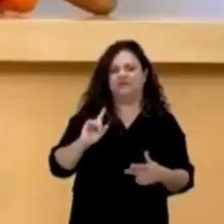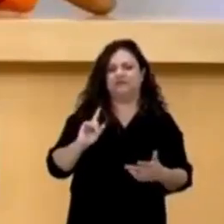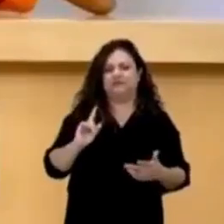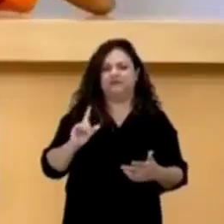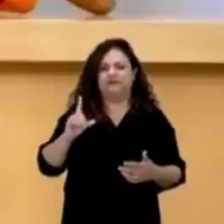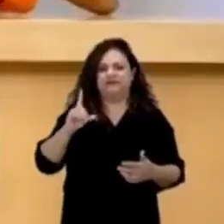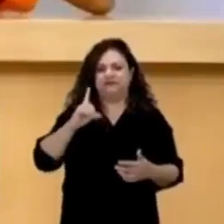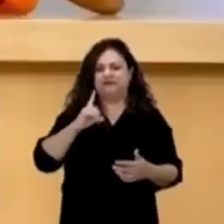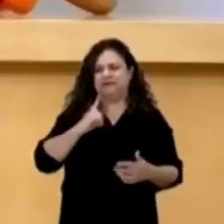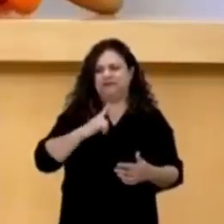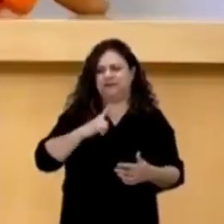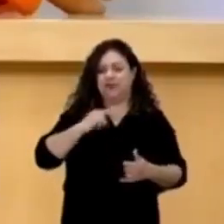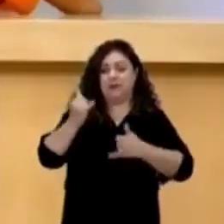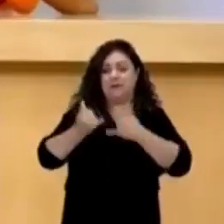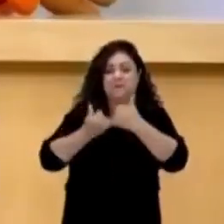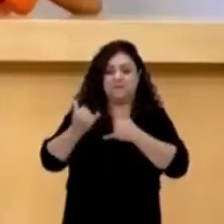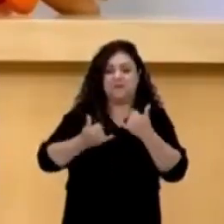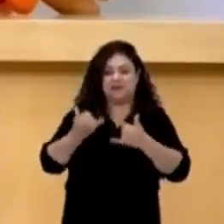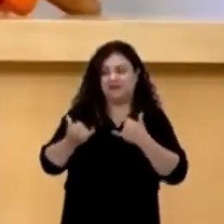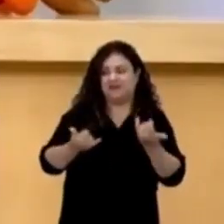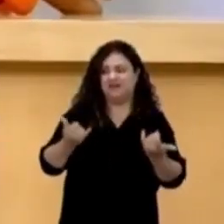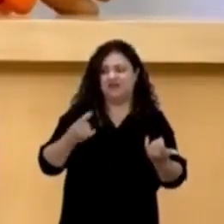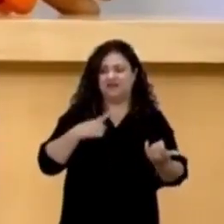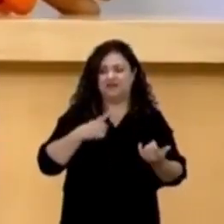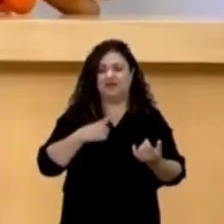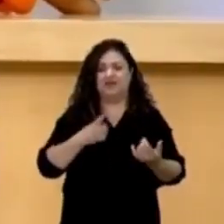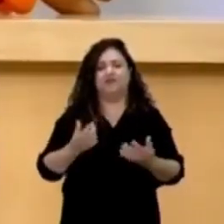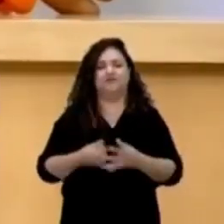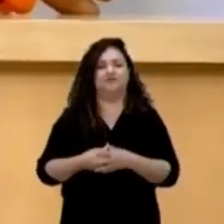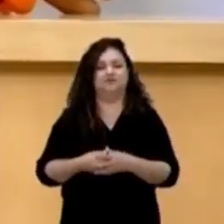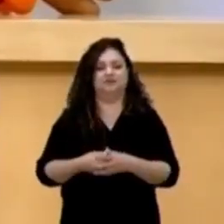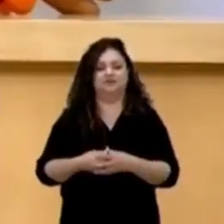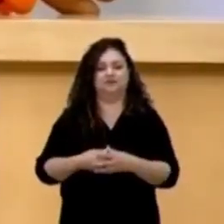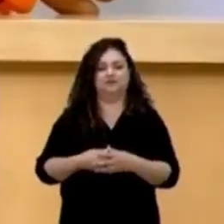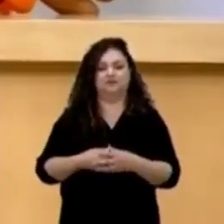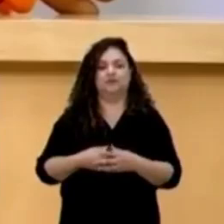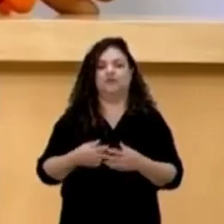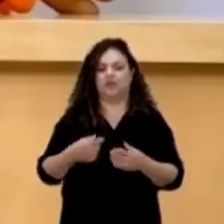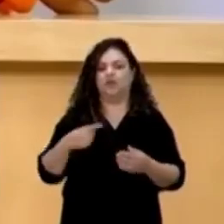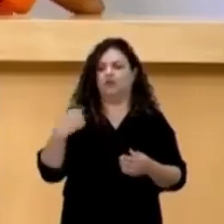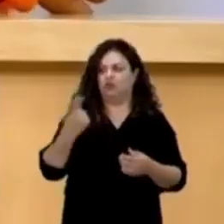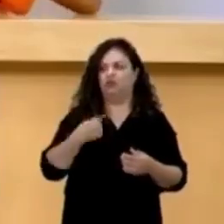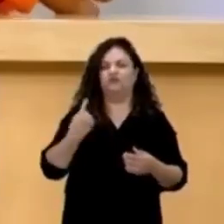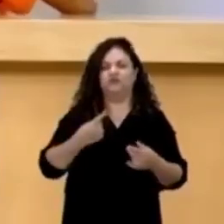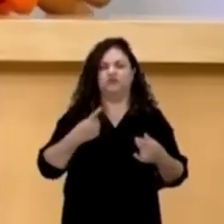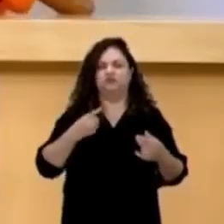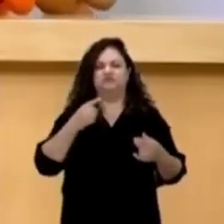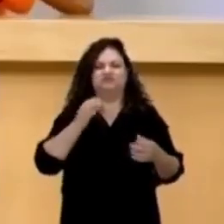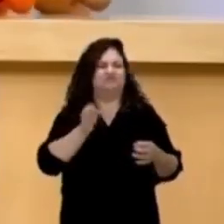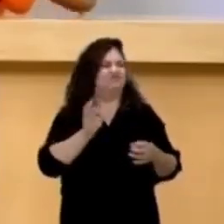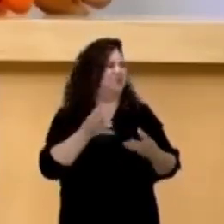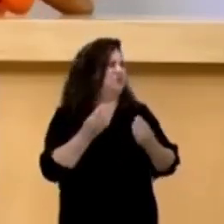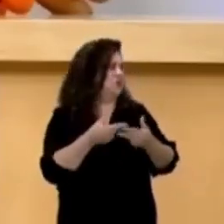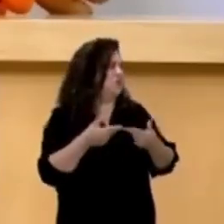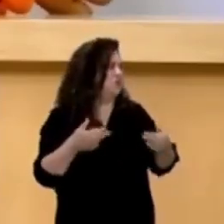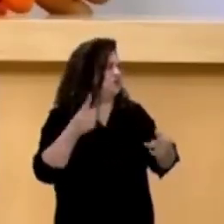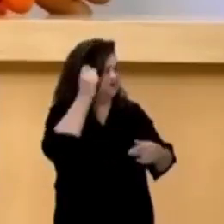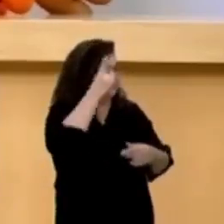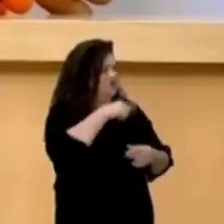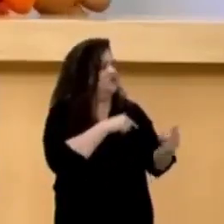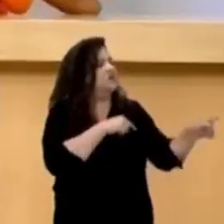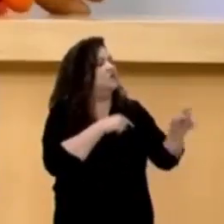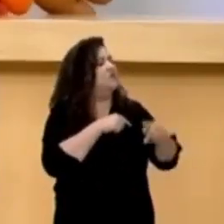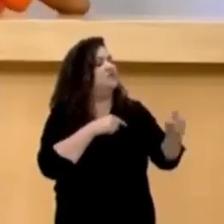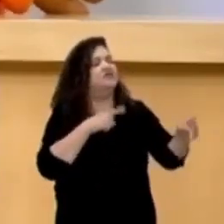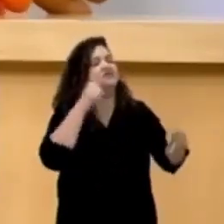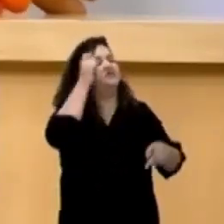com o fantoche, vocês acreditam nisso? Nossa! Eu acredito! A gente fica, olha, muita coisa, não é, Deb? O que, que você já fez sendo professora